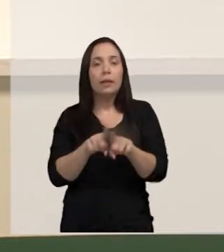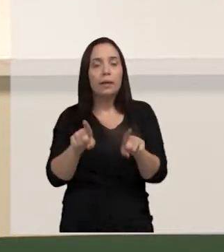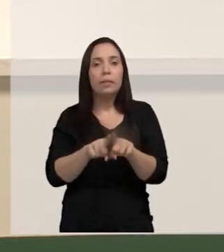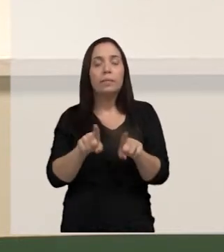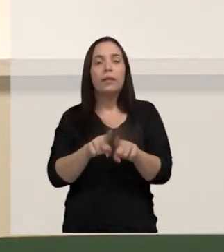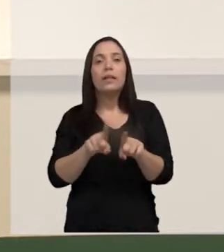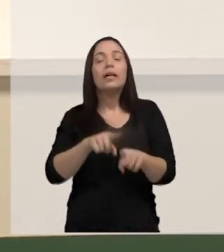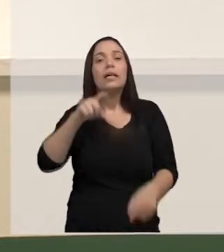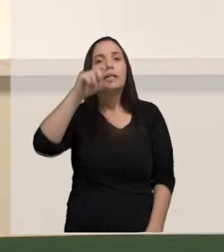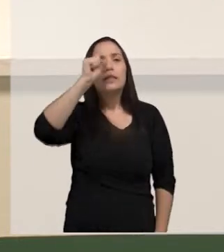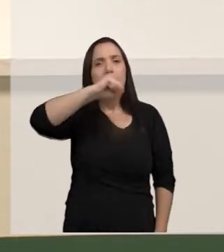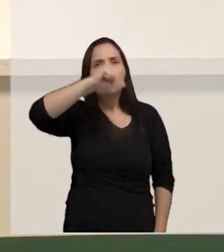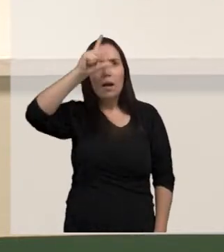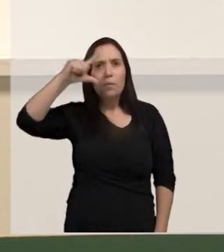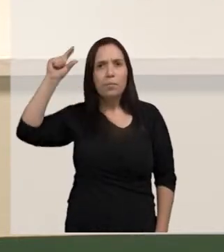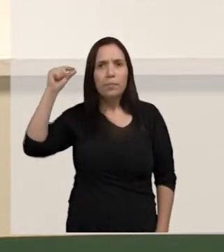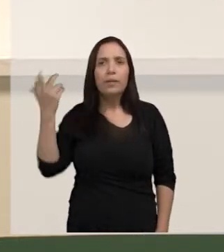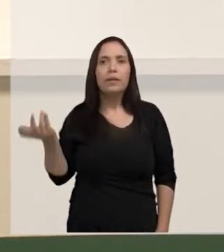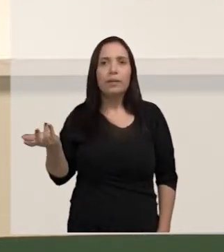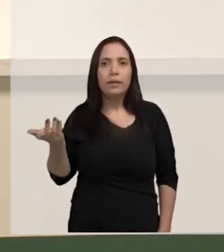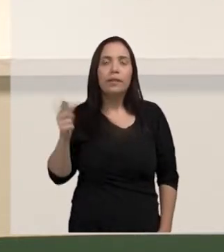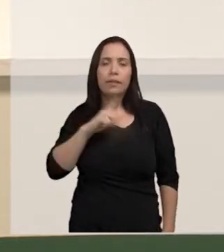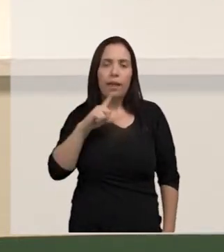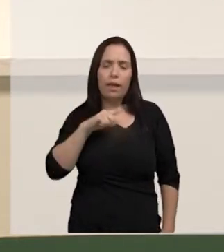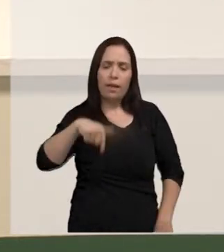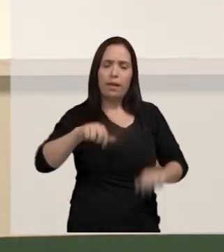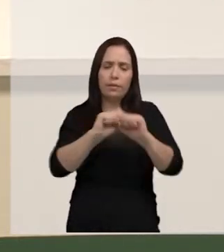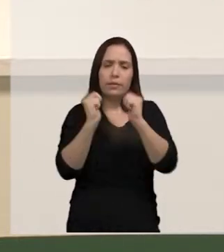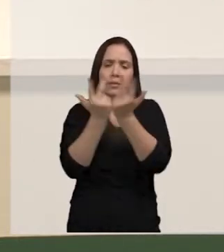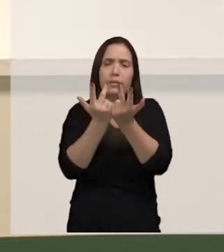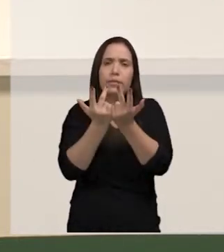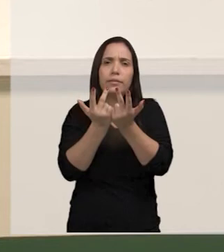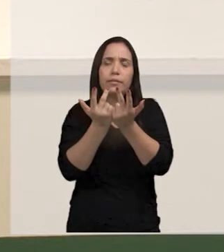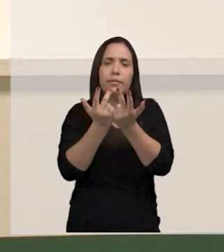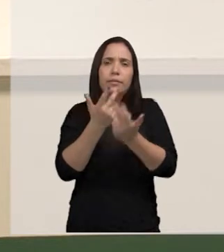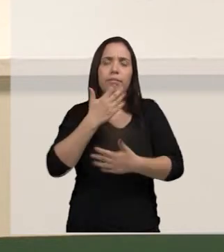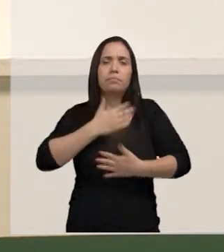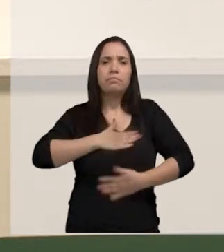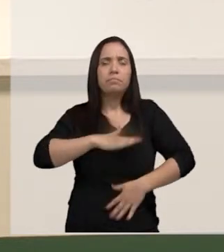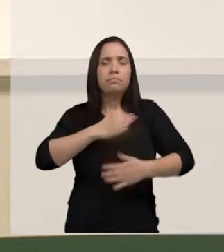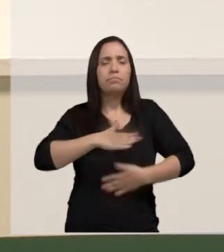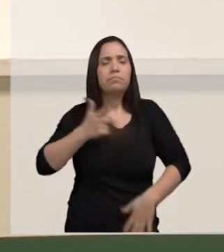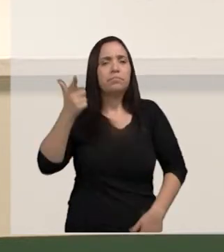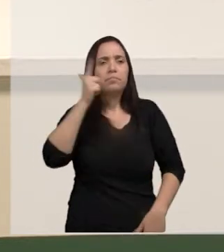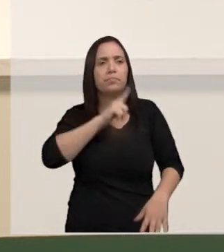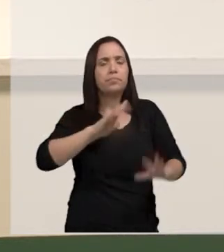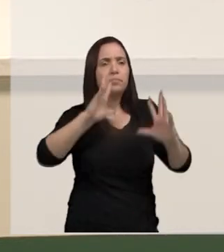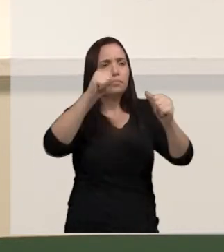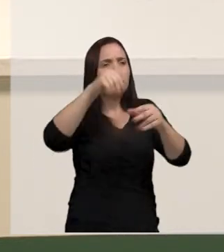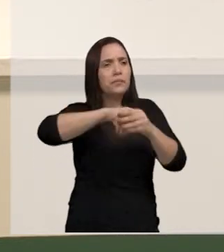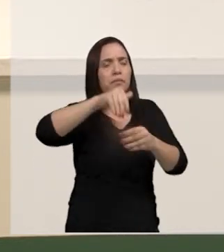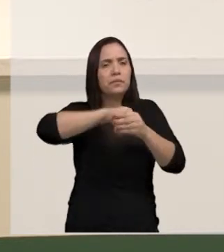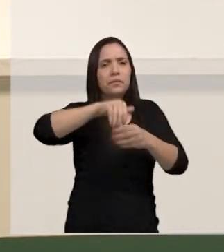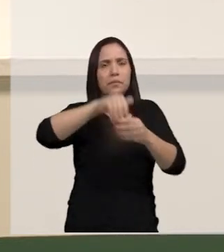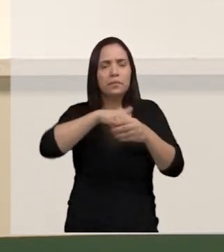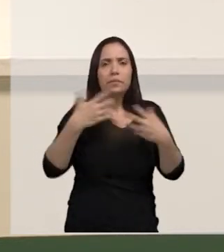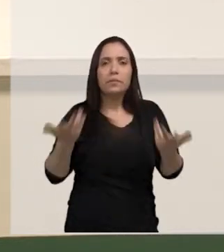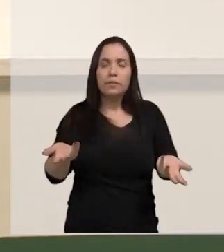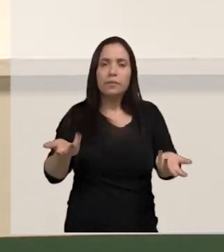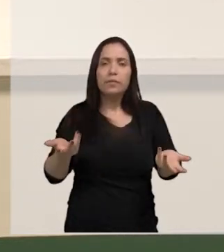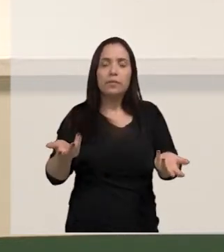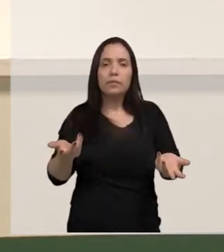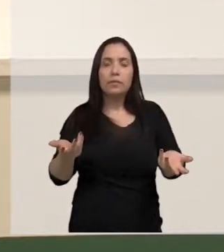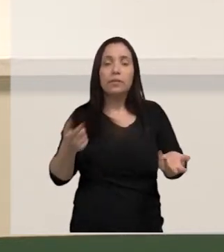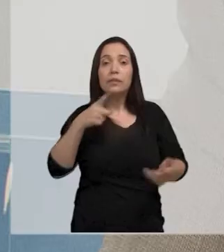Salmito, presidente da Câmara Municipal. Força da Câmara Municipal, uma eleição tranquila. Um eleitor... uma força muito grande, se saiu